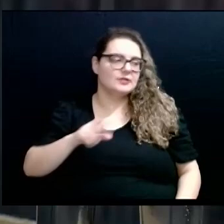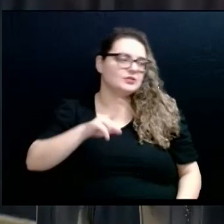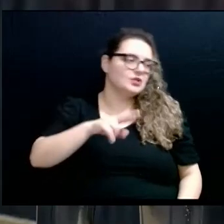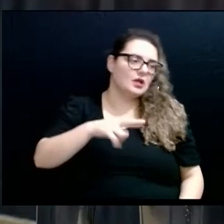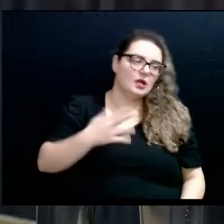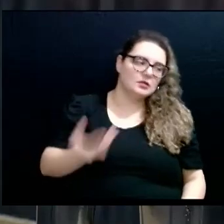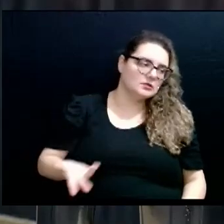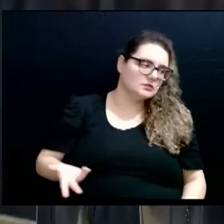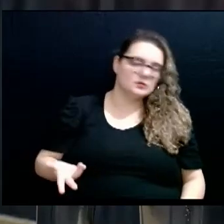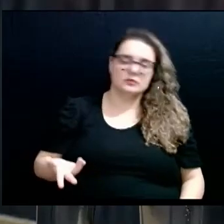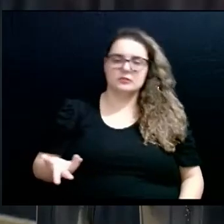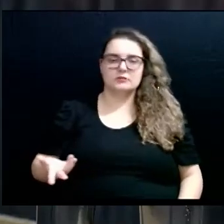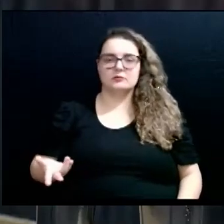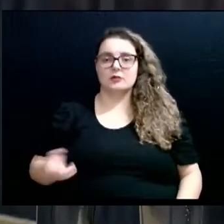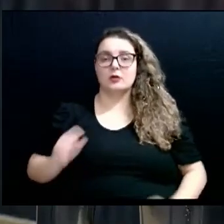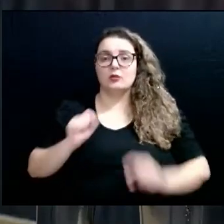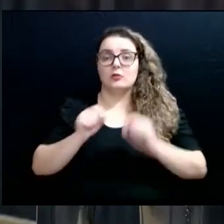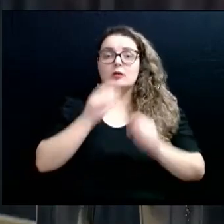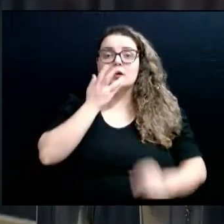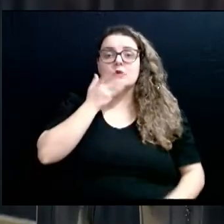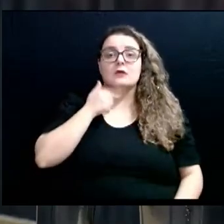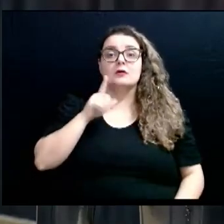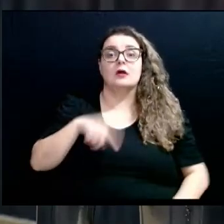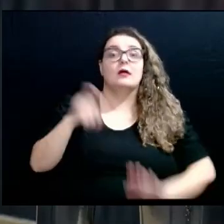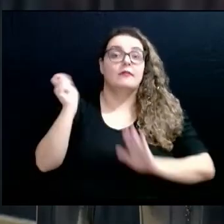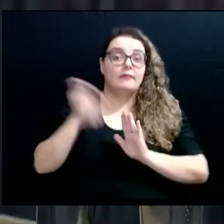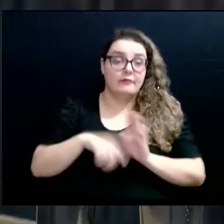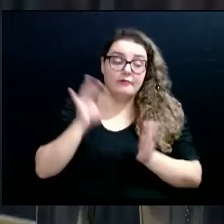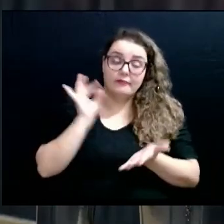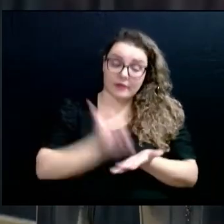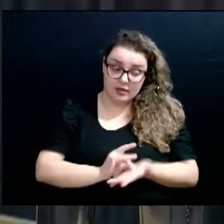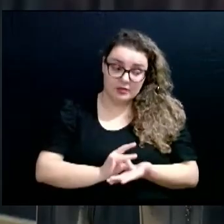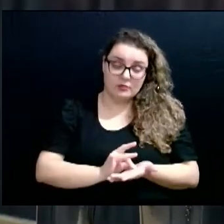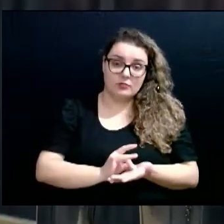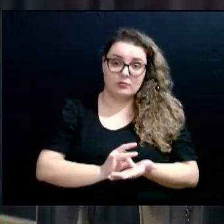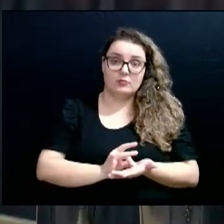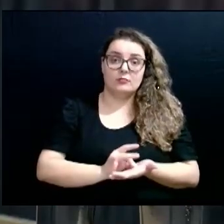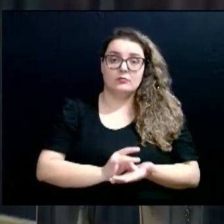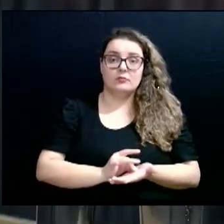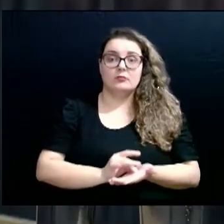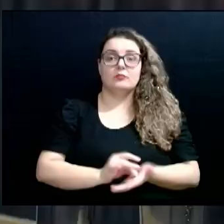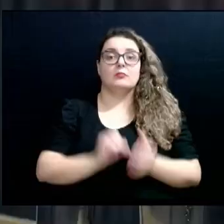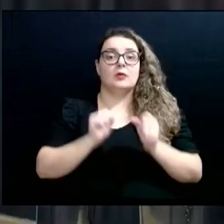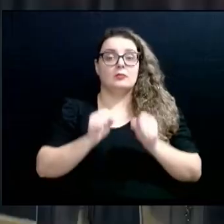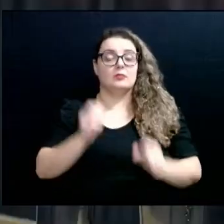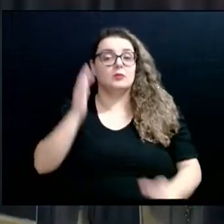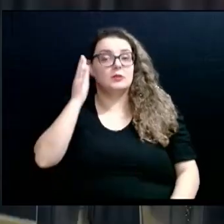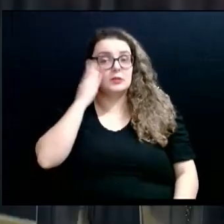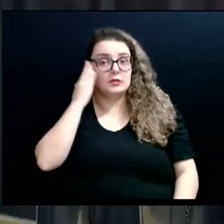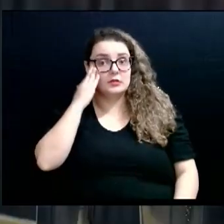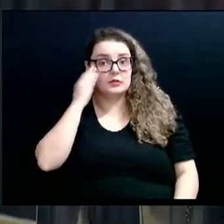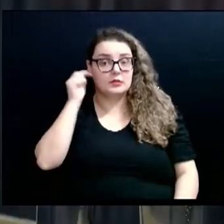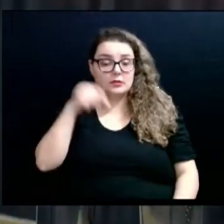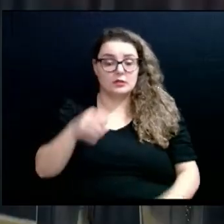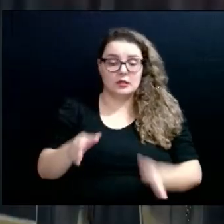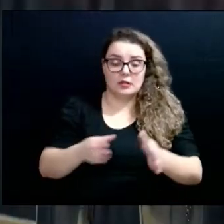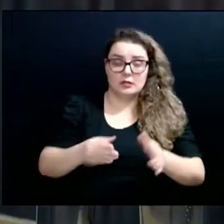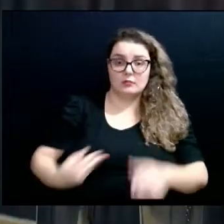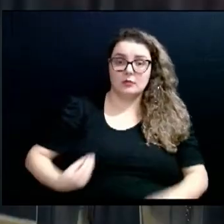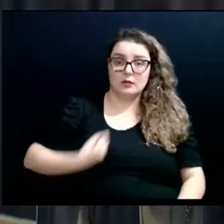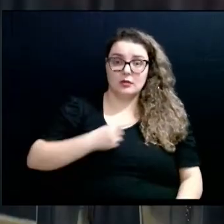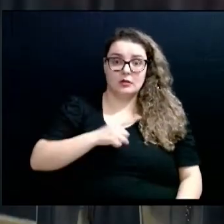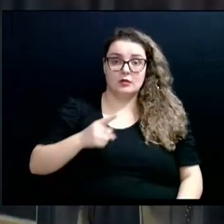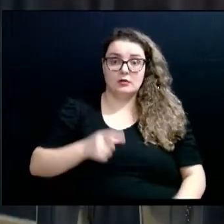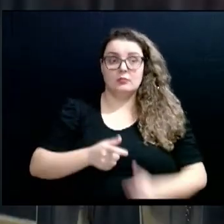O que a criança está sentindo é válido e ela, para poder entender que aquela situação não é tão perigosa